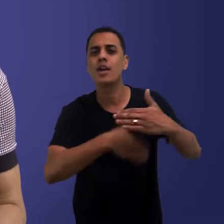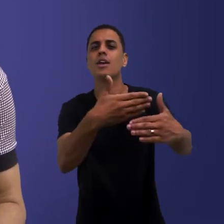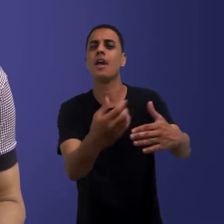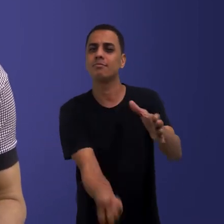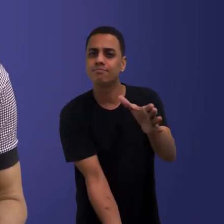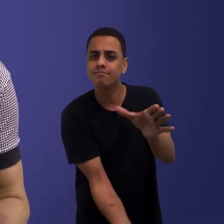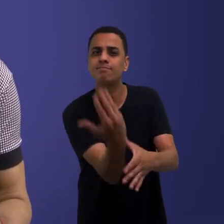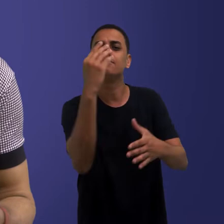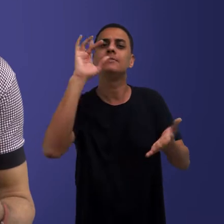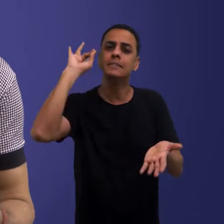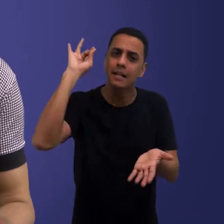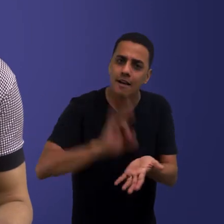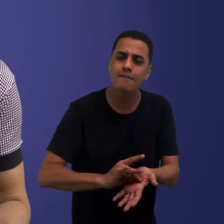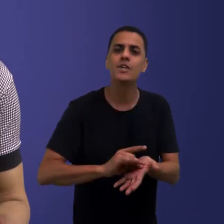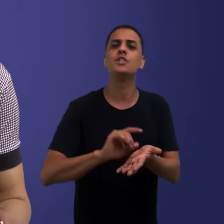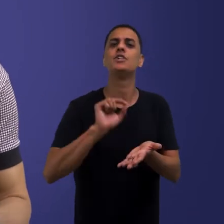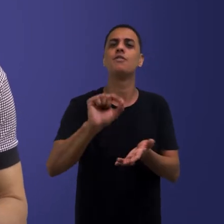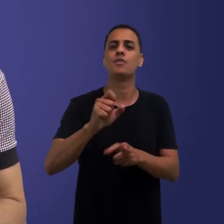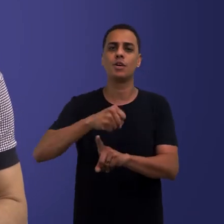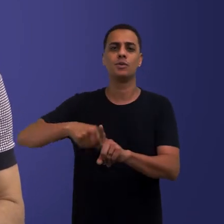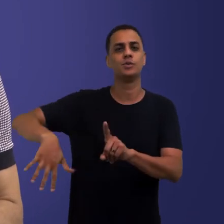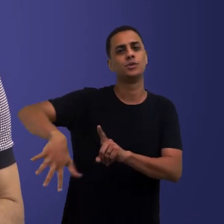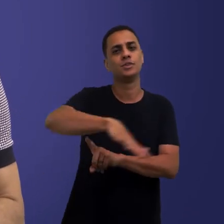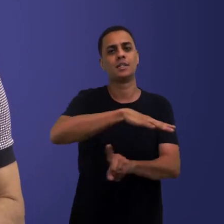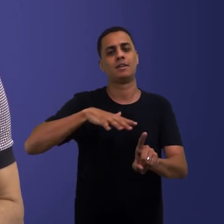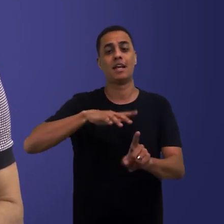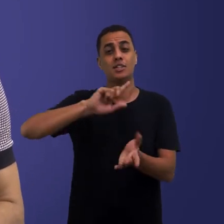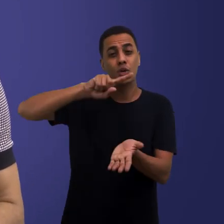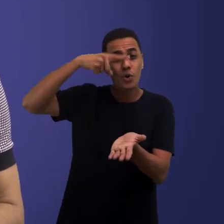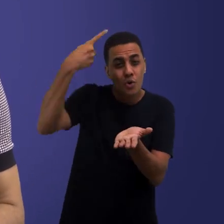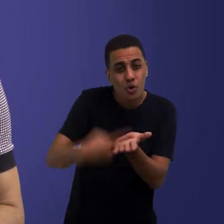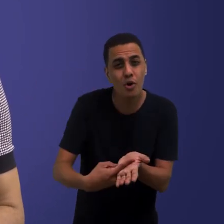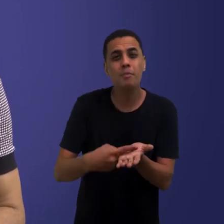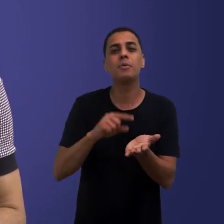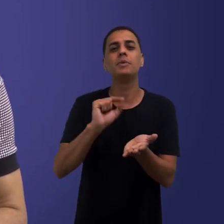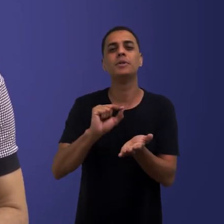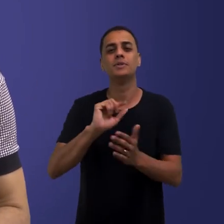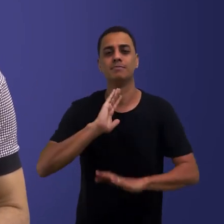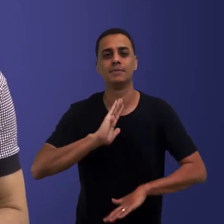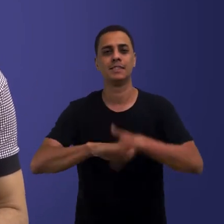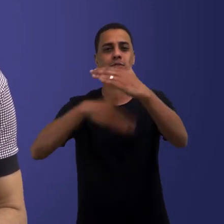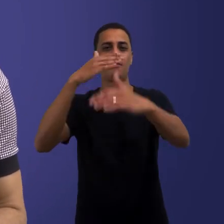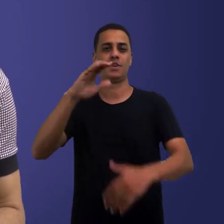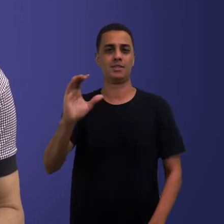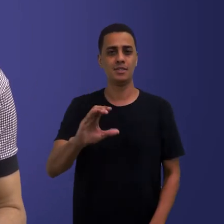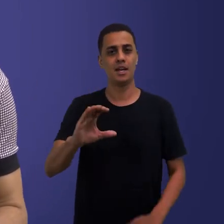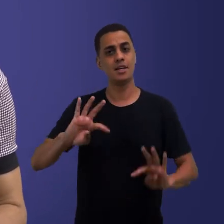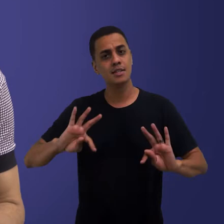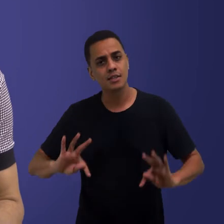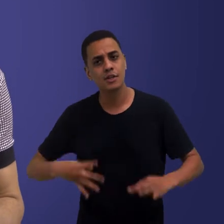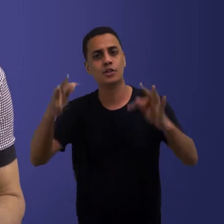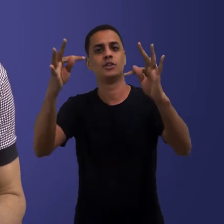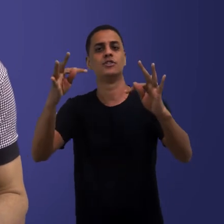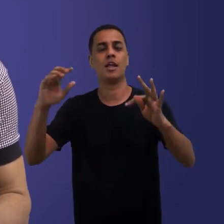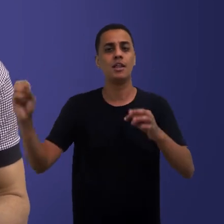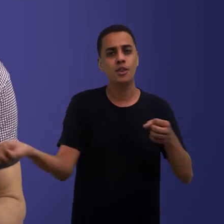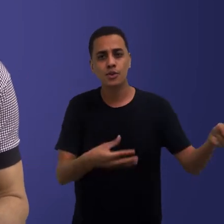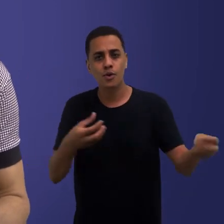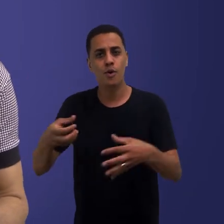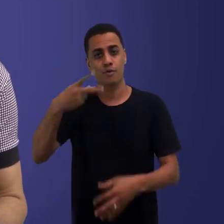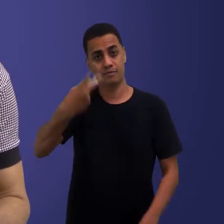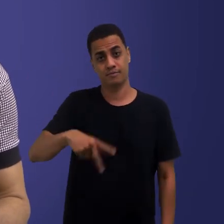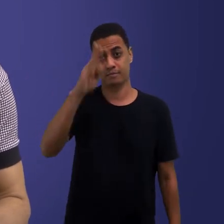poder imbricadas no processo de construção de um programa efetivo e socialmente comprometido com